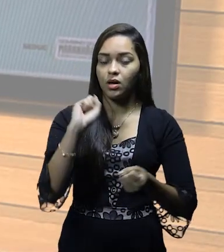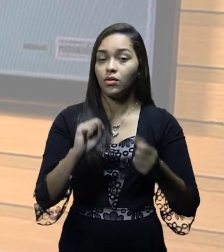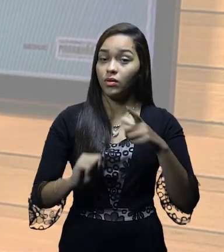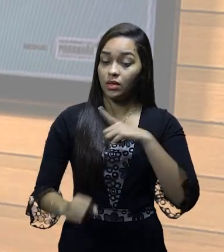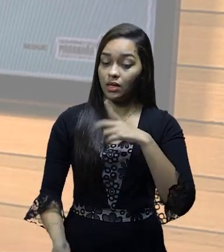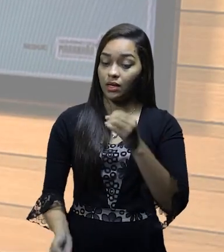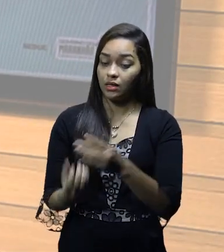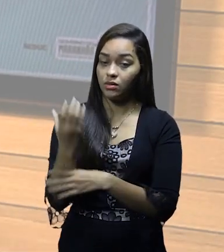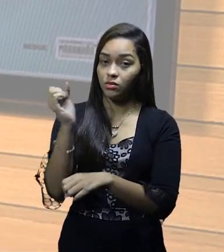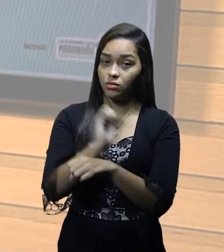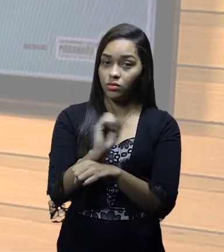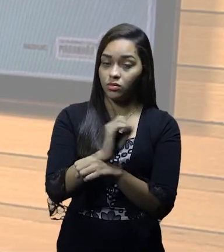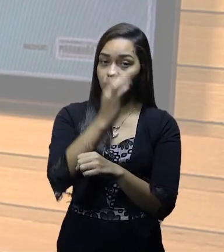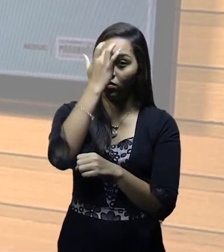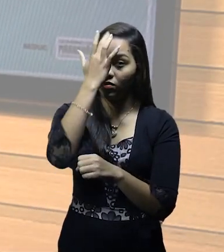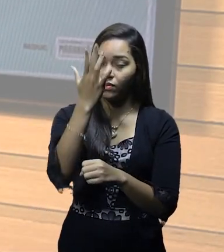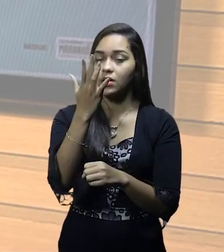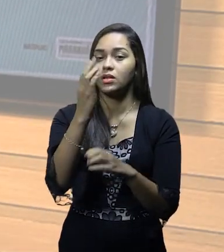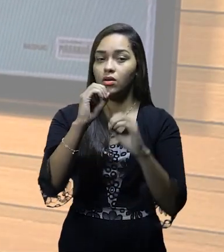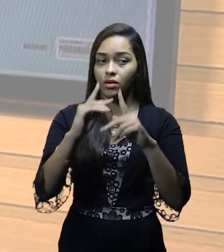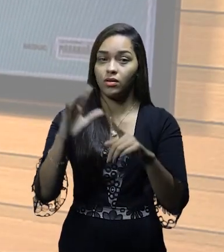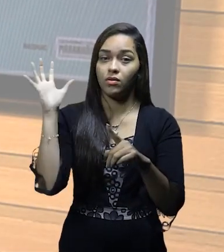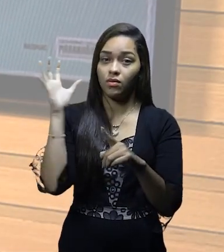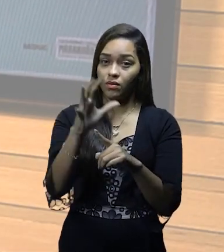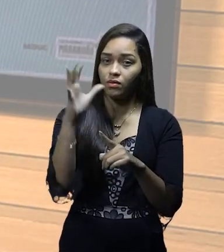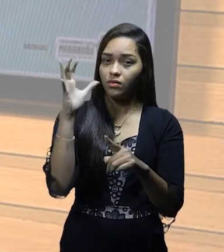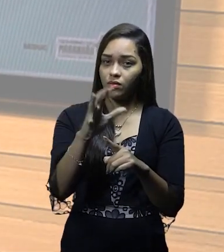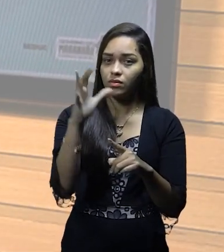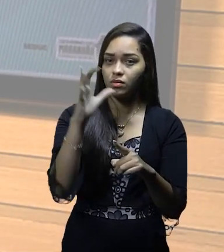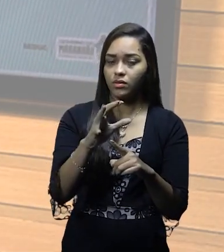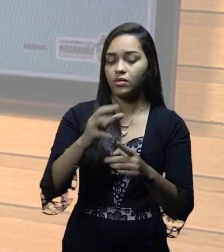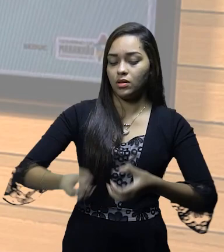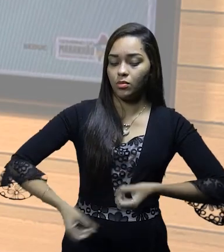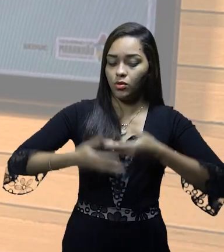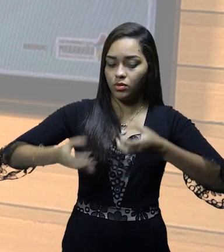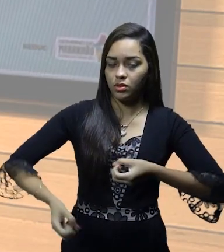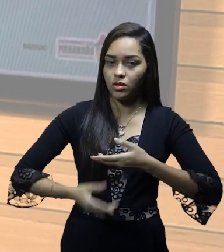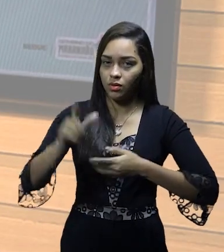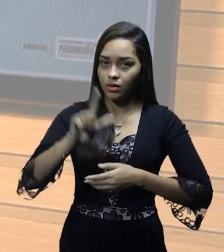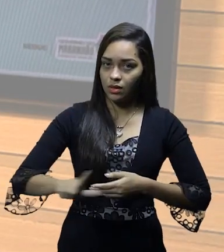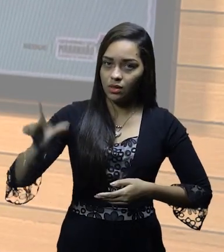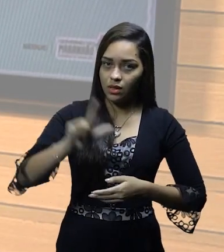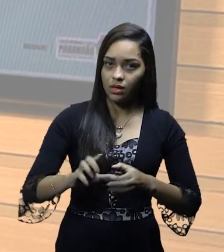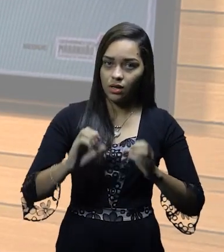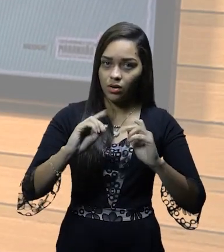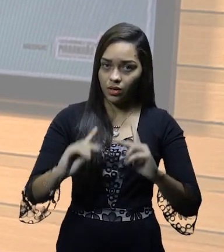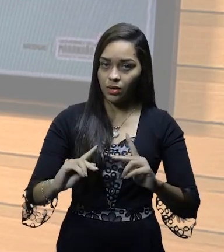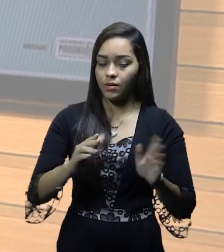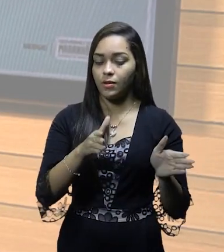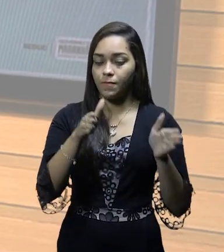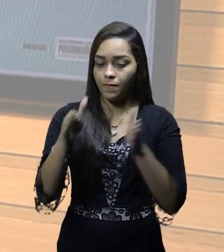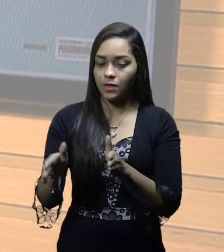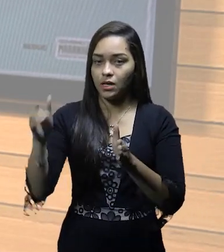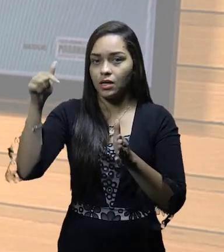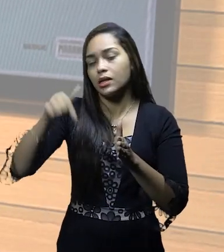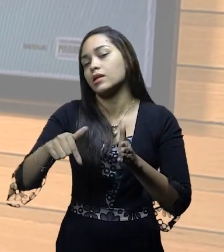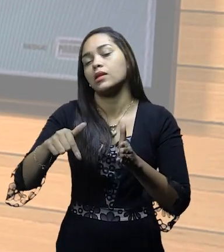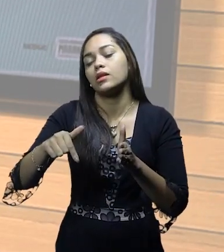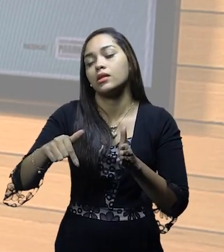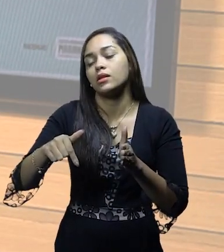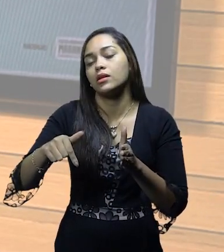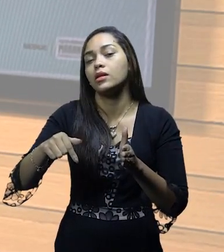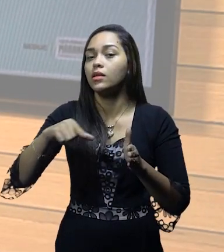Revolução Industrial, que vem a questão dos carros, que facilita a locomoção. Então, tudo isso vai influenciando na produção